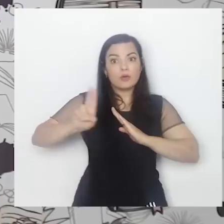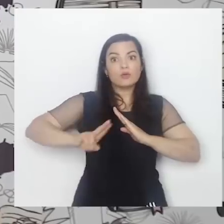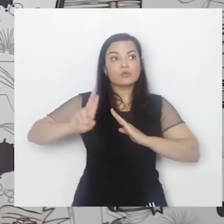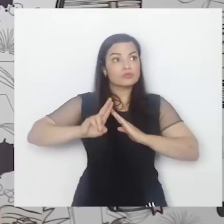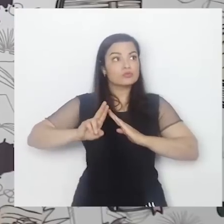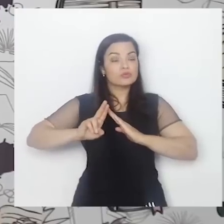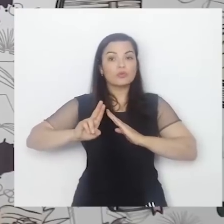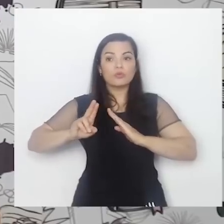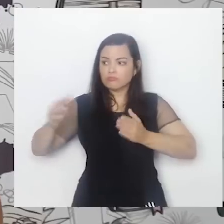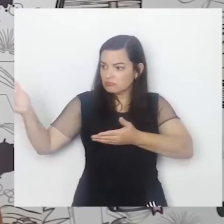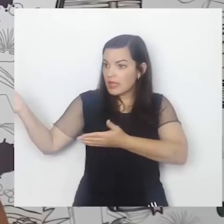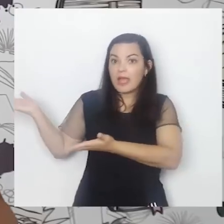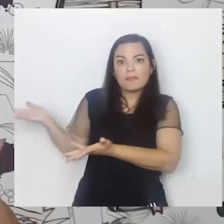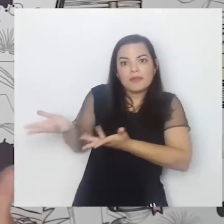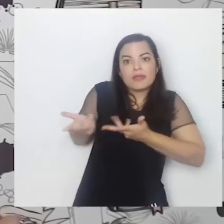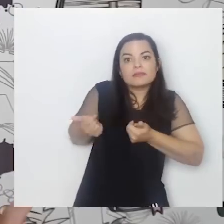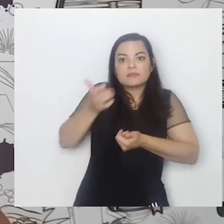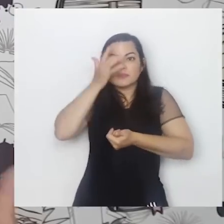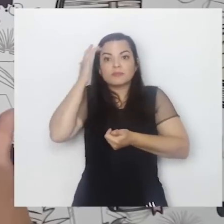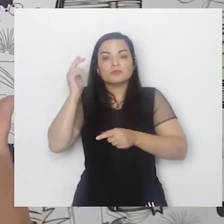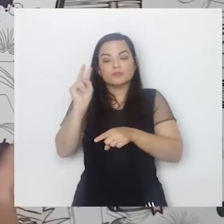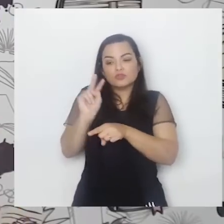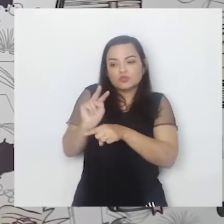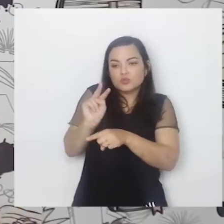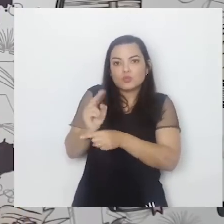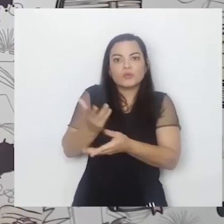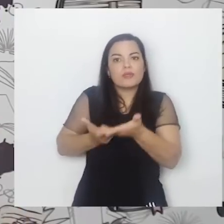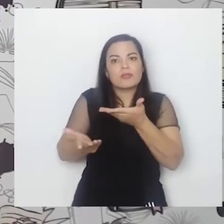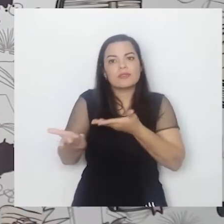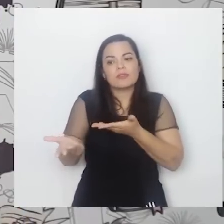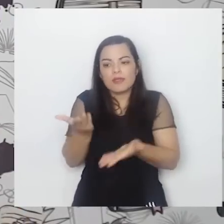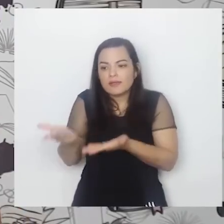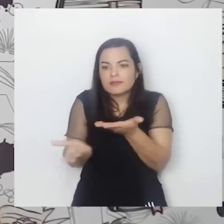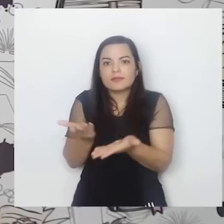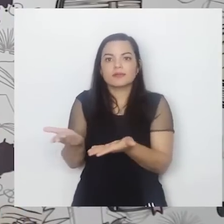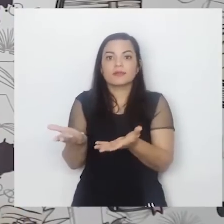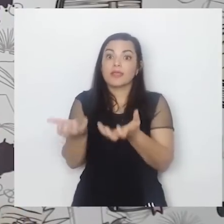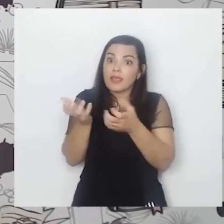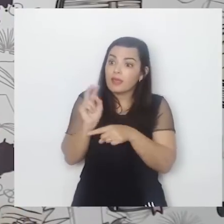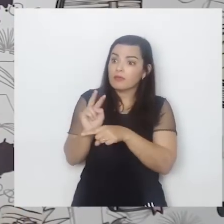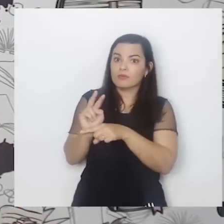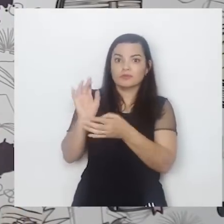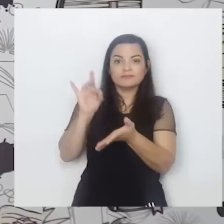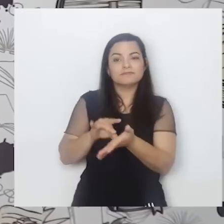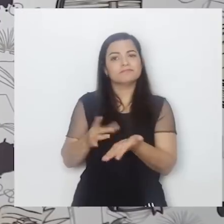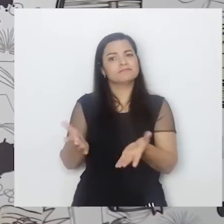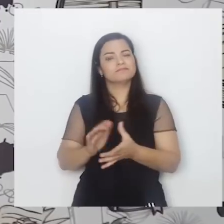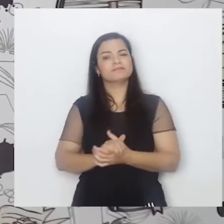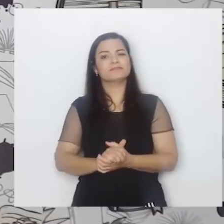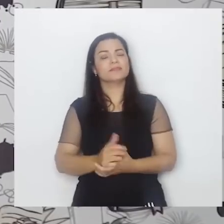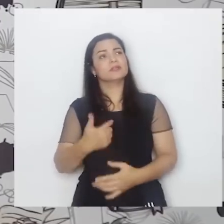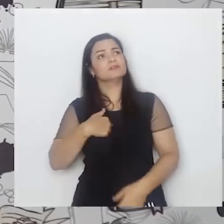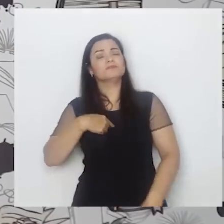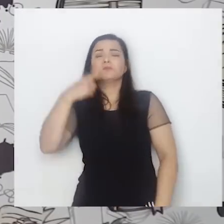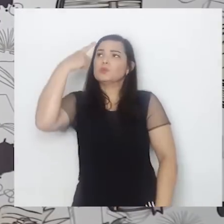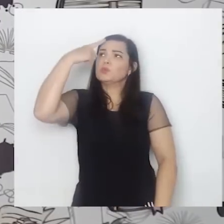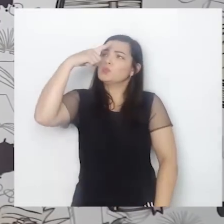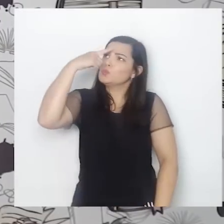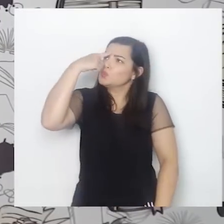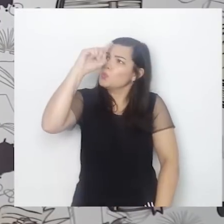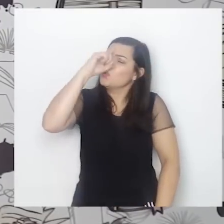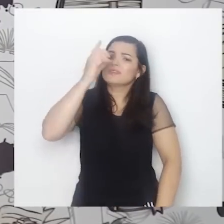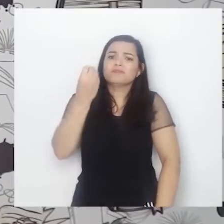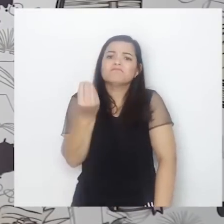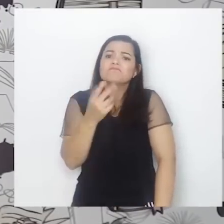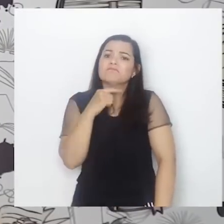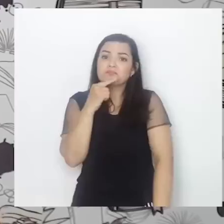como enfermaria, porque ela queria muito cuidar das pessoas. Agora, turma, eu fiquei com uma dúvida